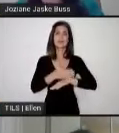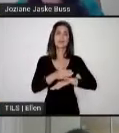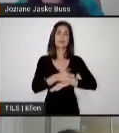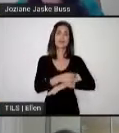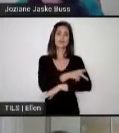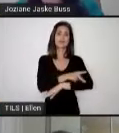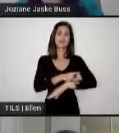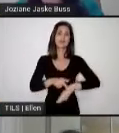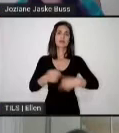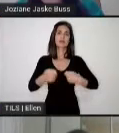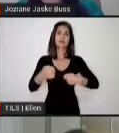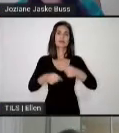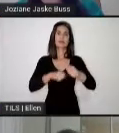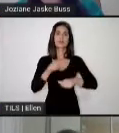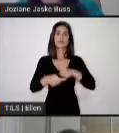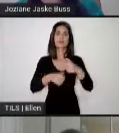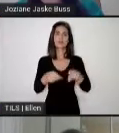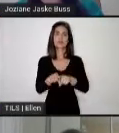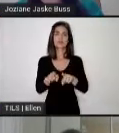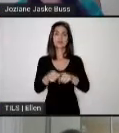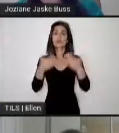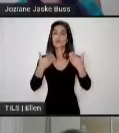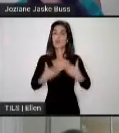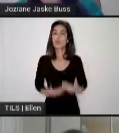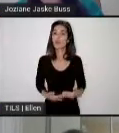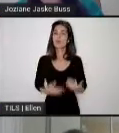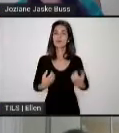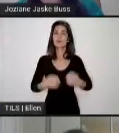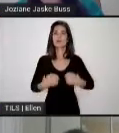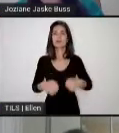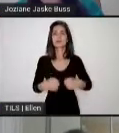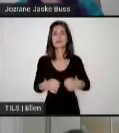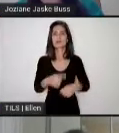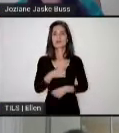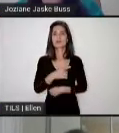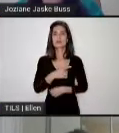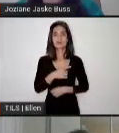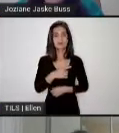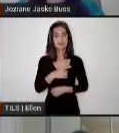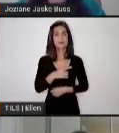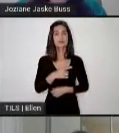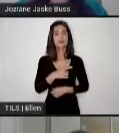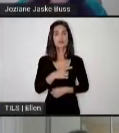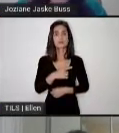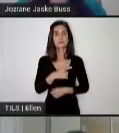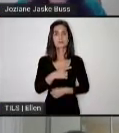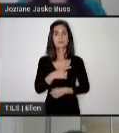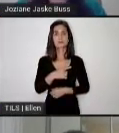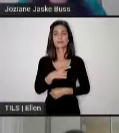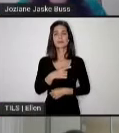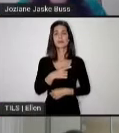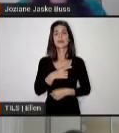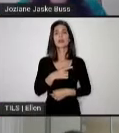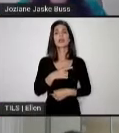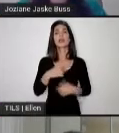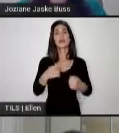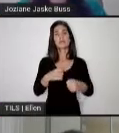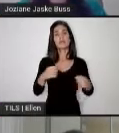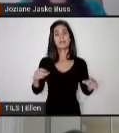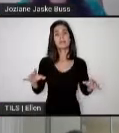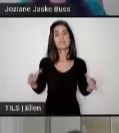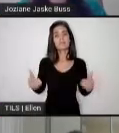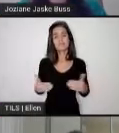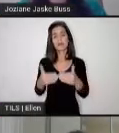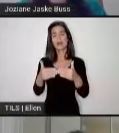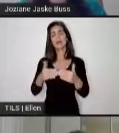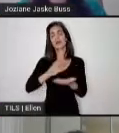essa mudança de atitudes, ela deve vir, né, alicerçada na diversidade, na